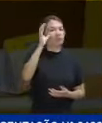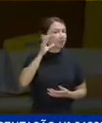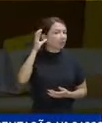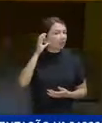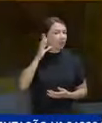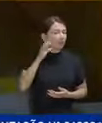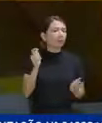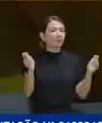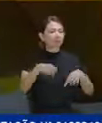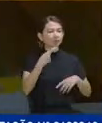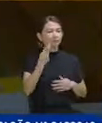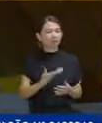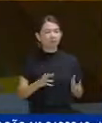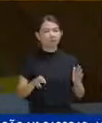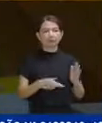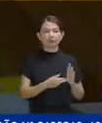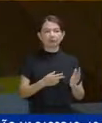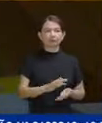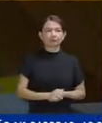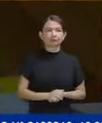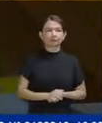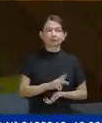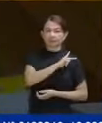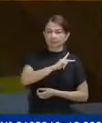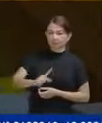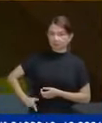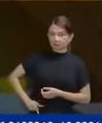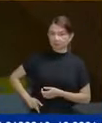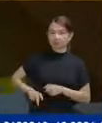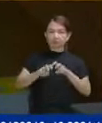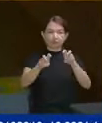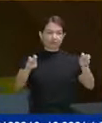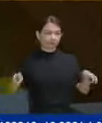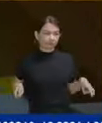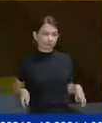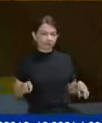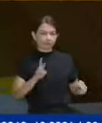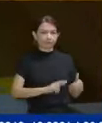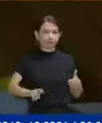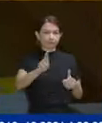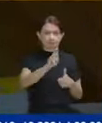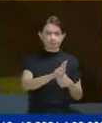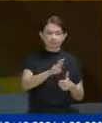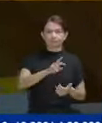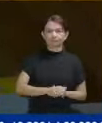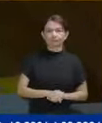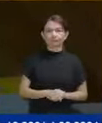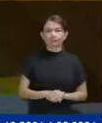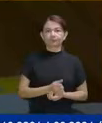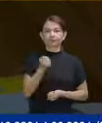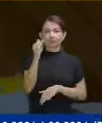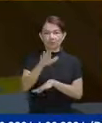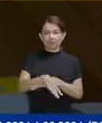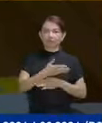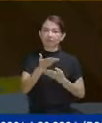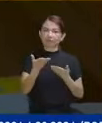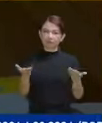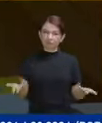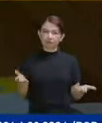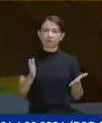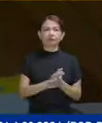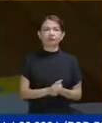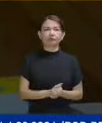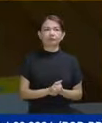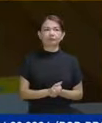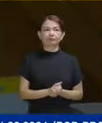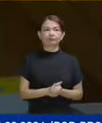palavra. Excelentíssimo senhor presidente, eminentes pares. Foco na juíza Paola Santos. A juíza Paola Santos é branca, de